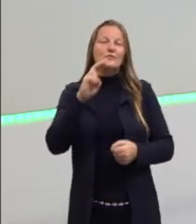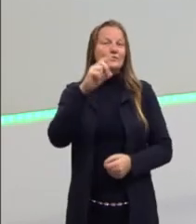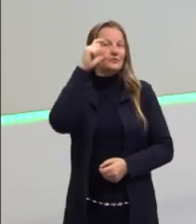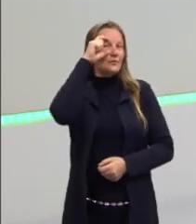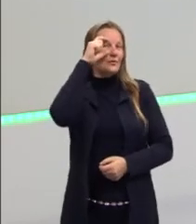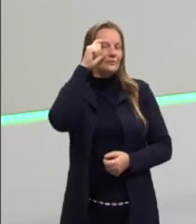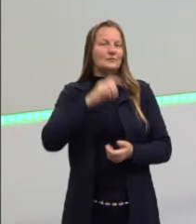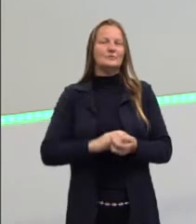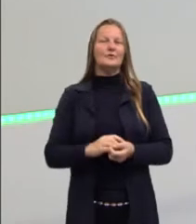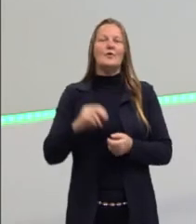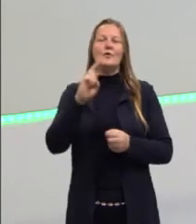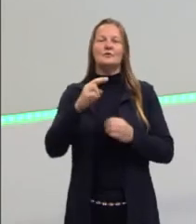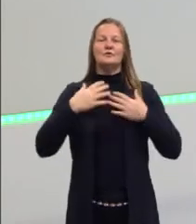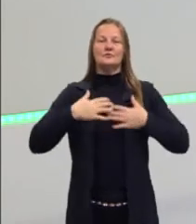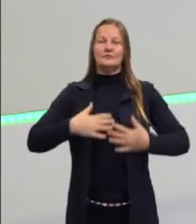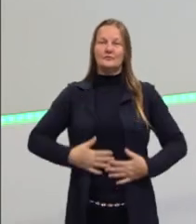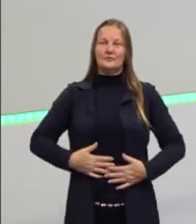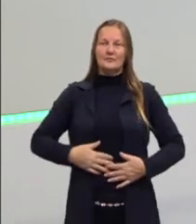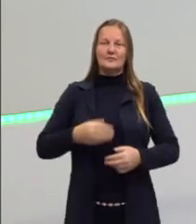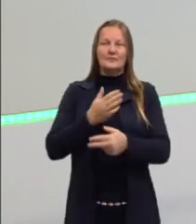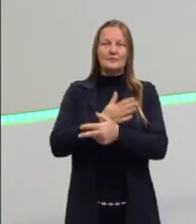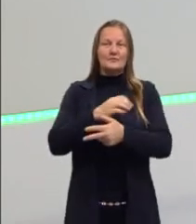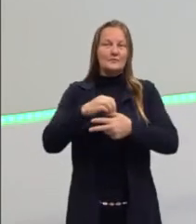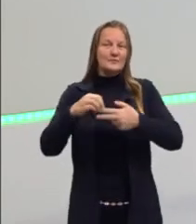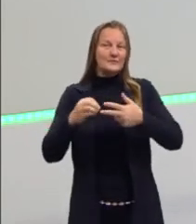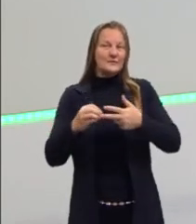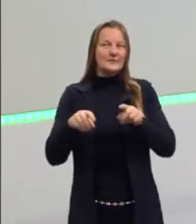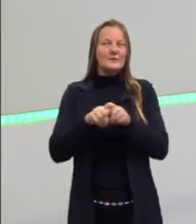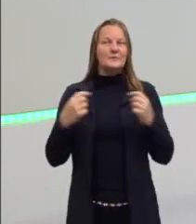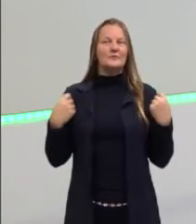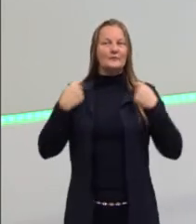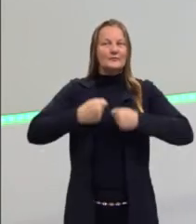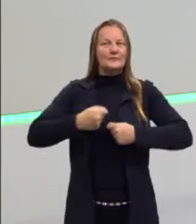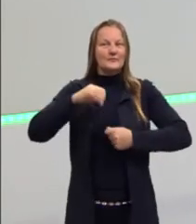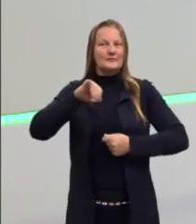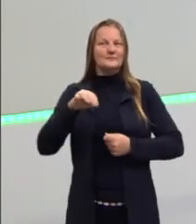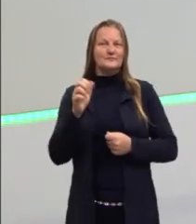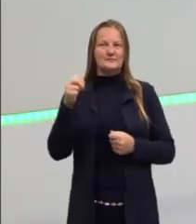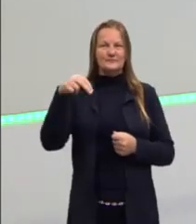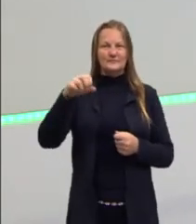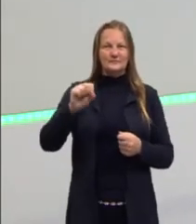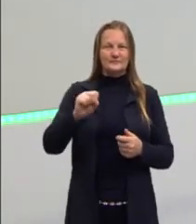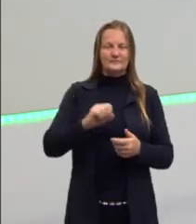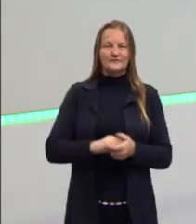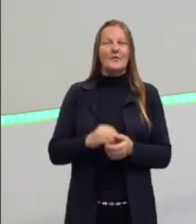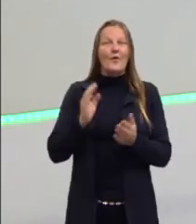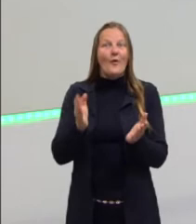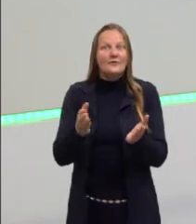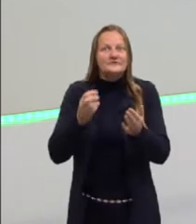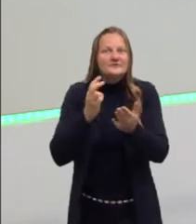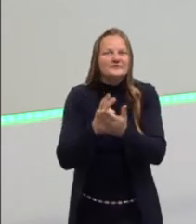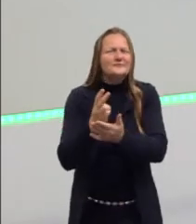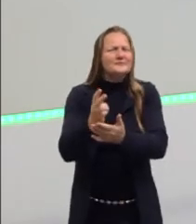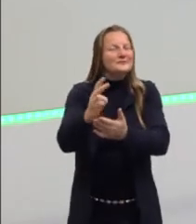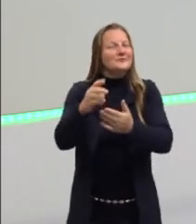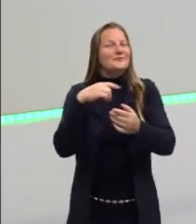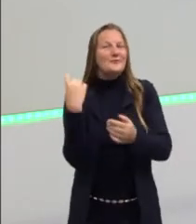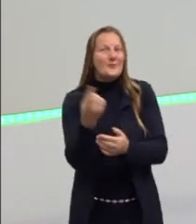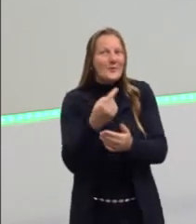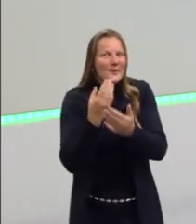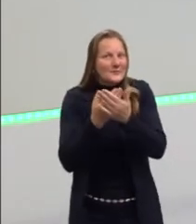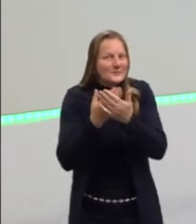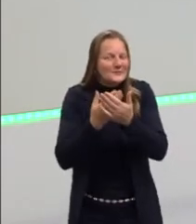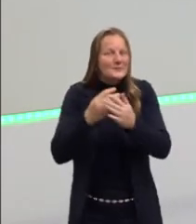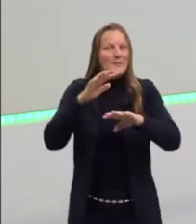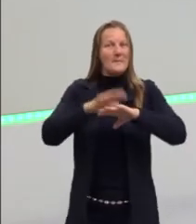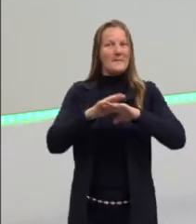estou utilizando a camiseta do Pré Enem e também uma camisa jeans hoje nós vamos dar continuidade nos nossos estudos